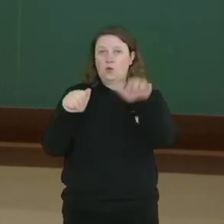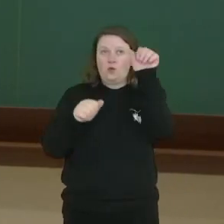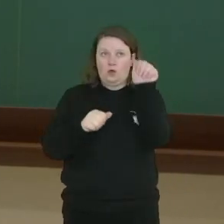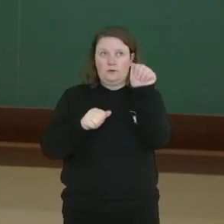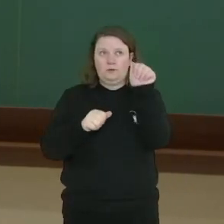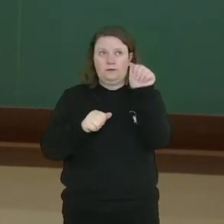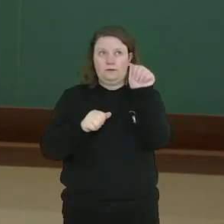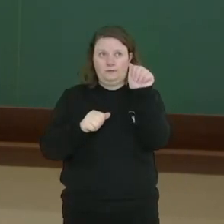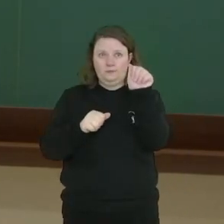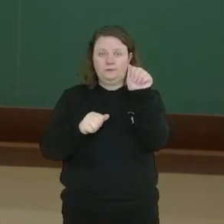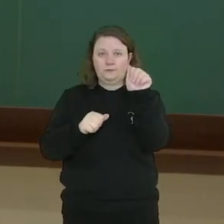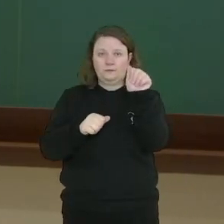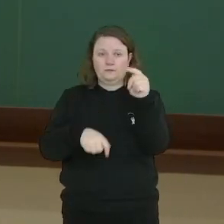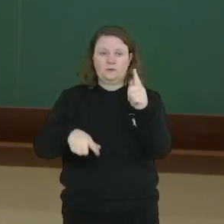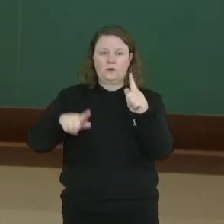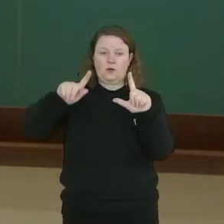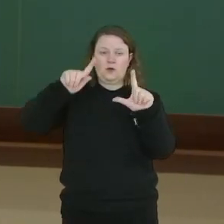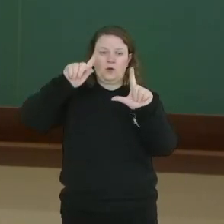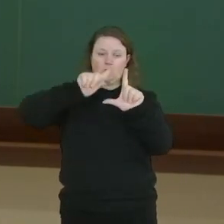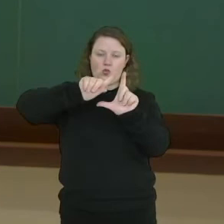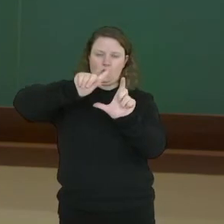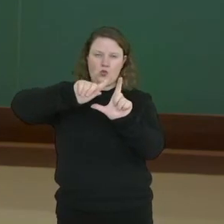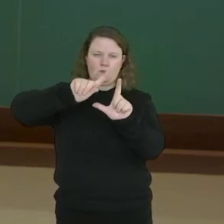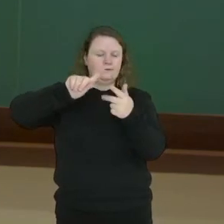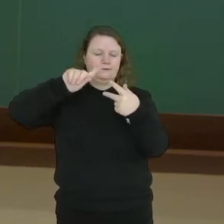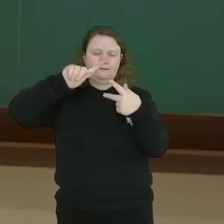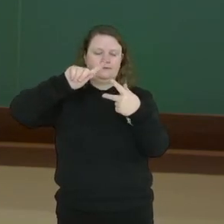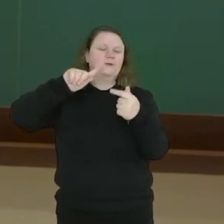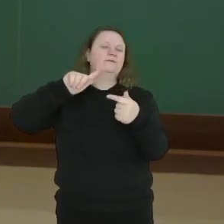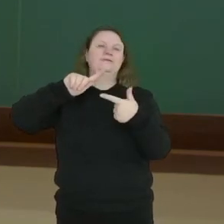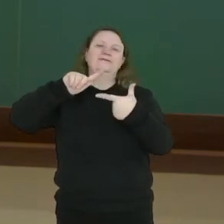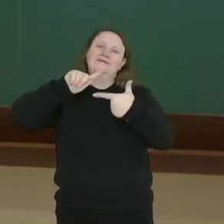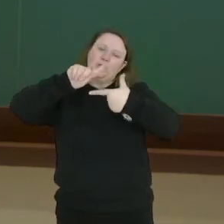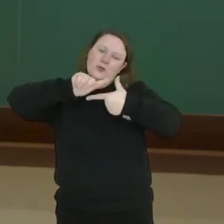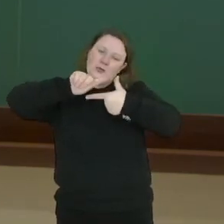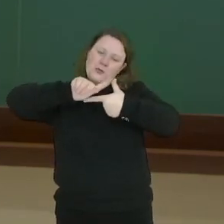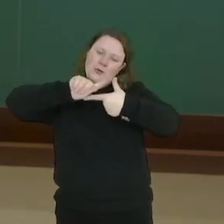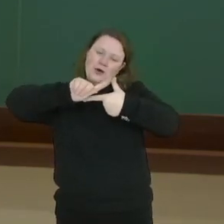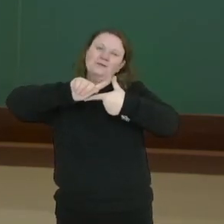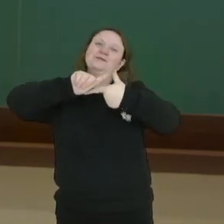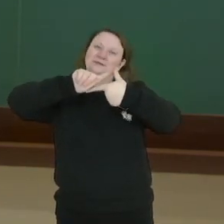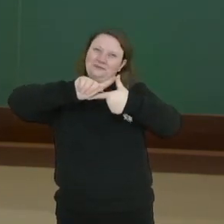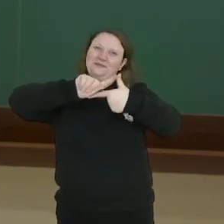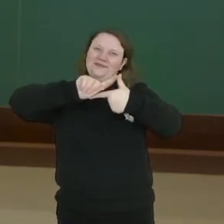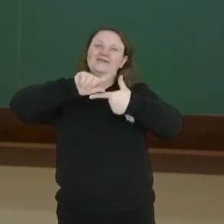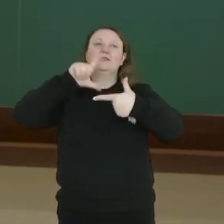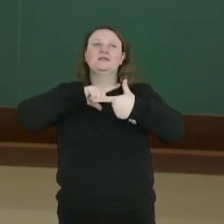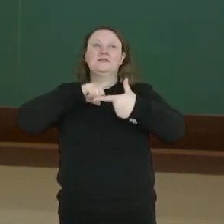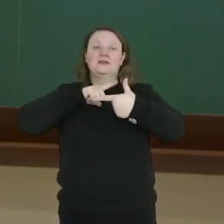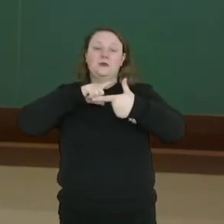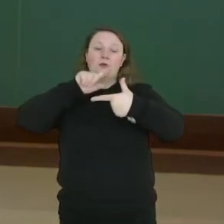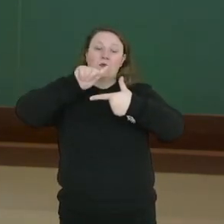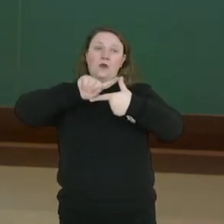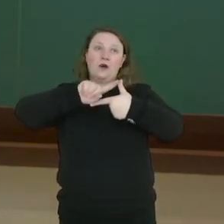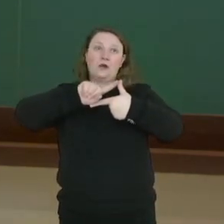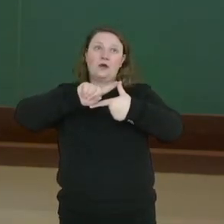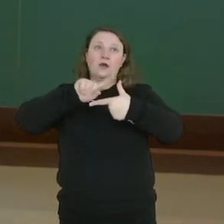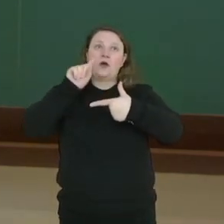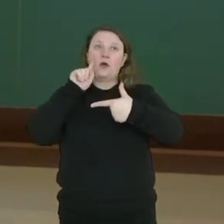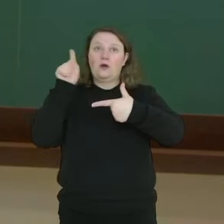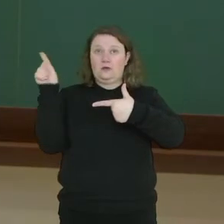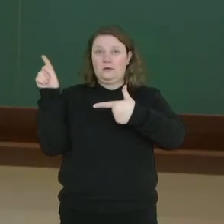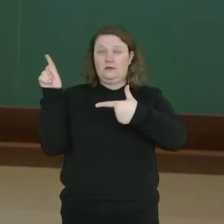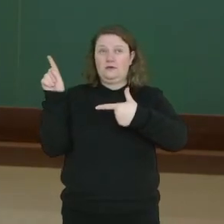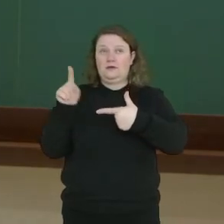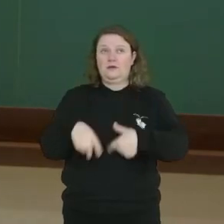Pitágoras aqui, ó. R ao quadrado, que é a hipotenusa, igual ao apótema ao quadrado. Isso aqui é metade do lado. Então, é L